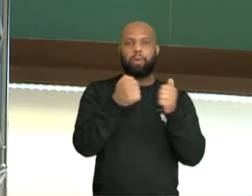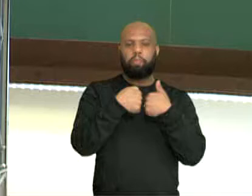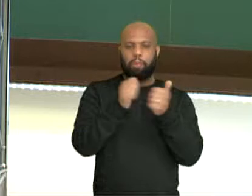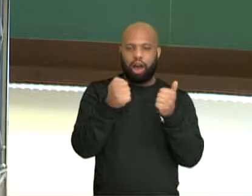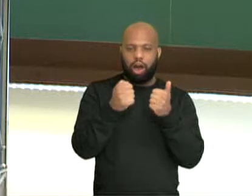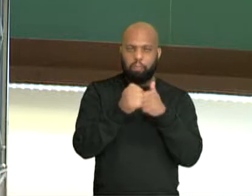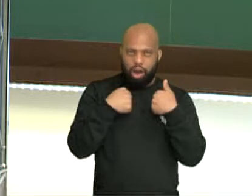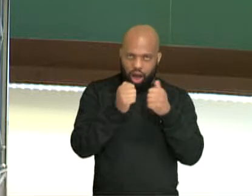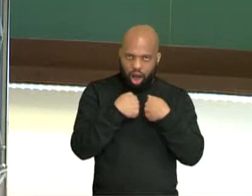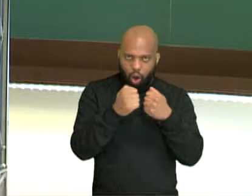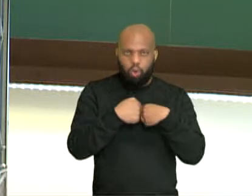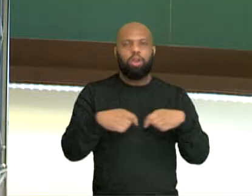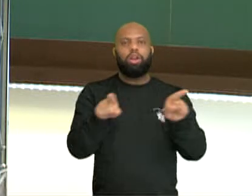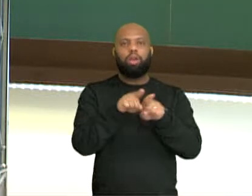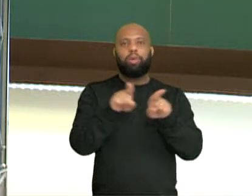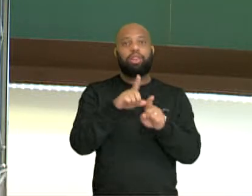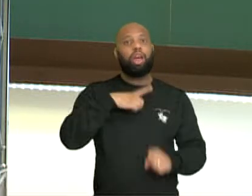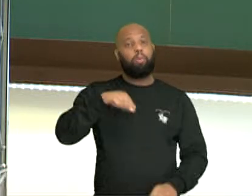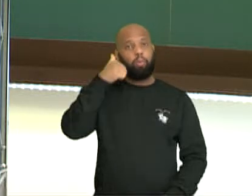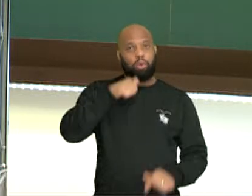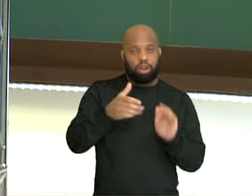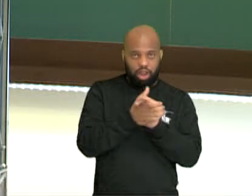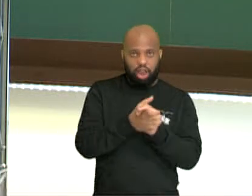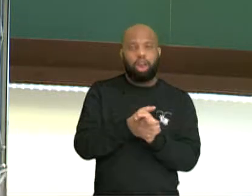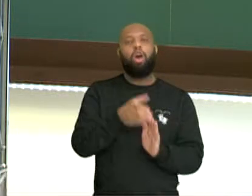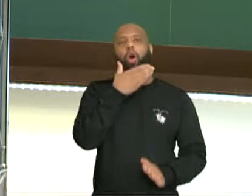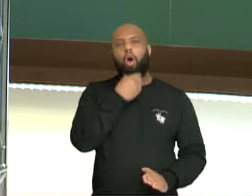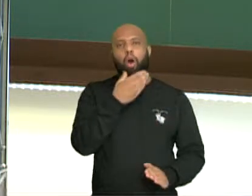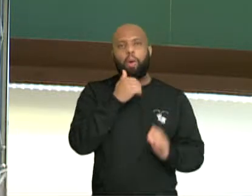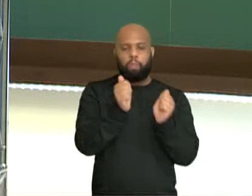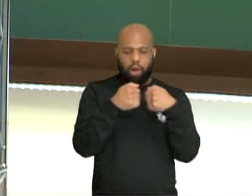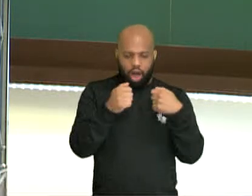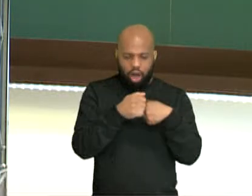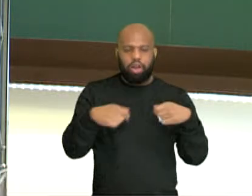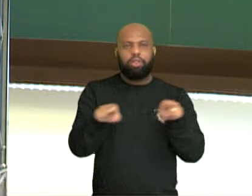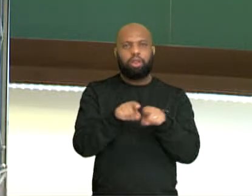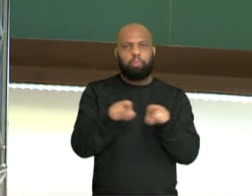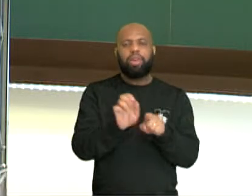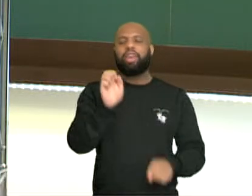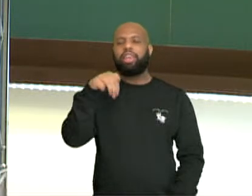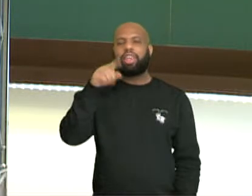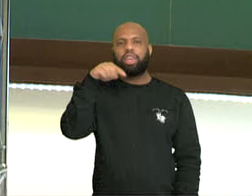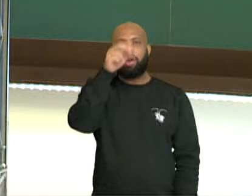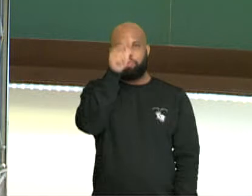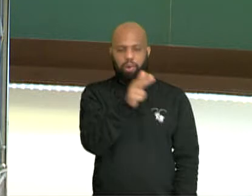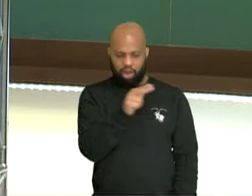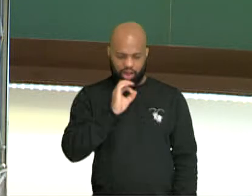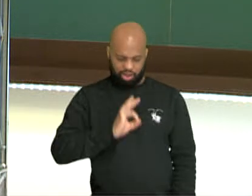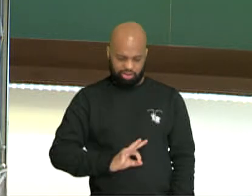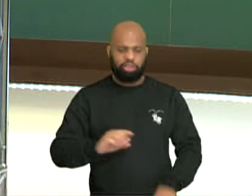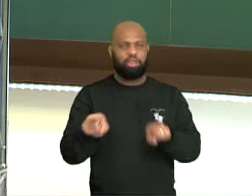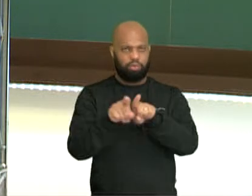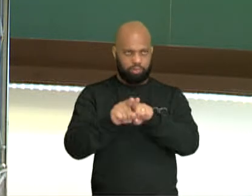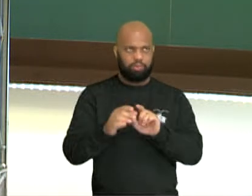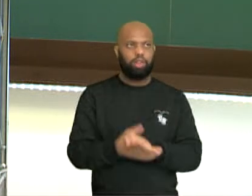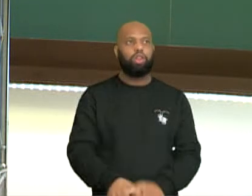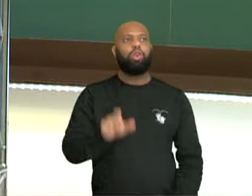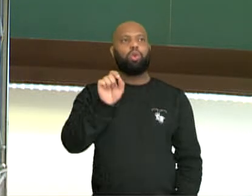personagens, dentre eles os protagonistas, posso dividir e fazer toda essa ampliação. O que